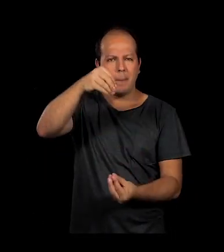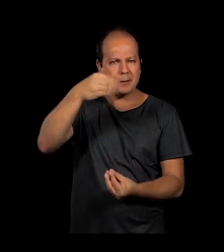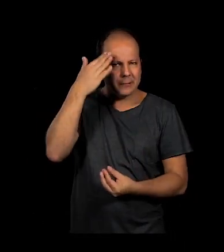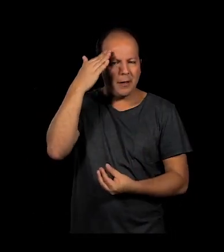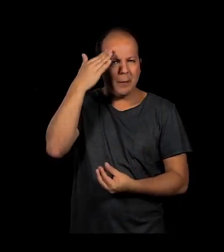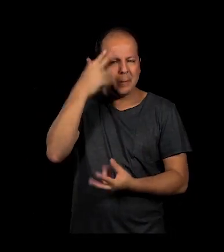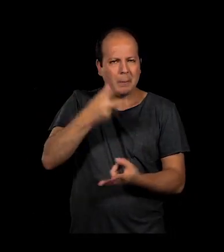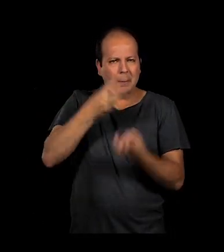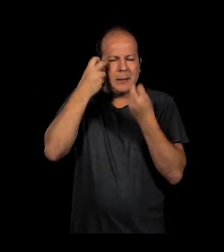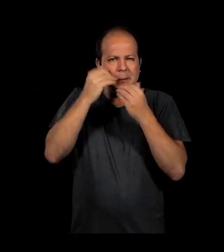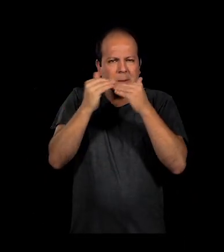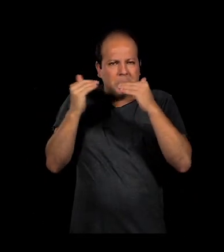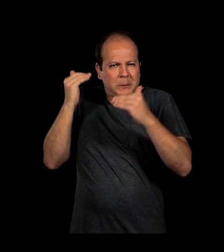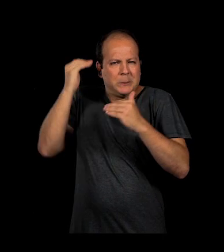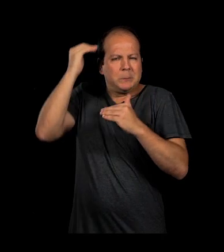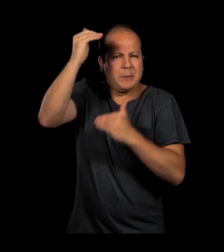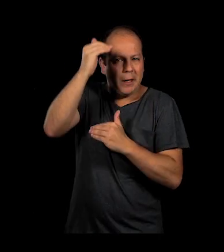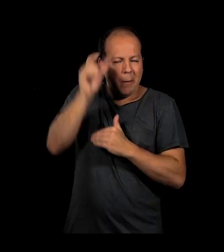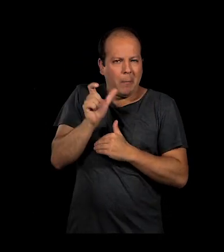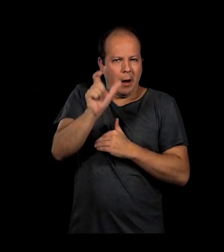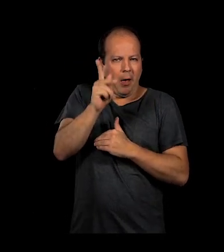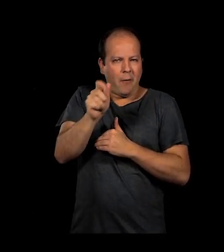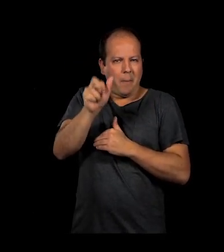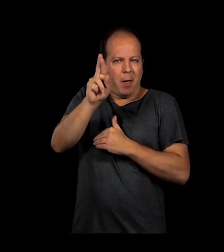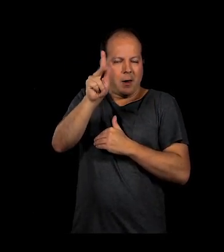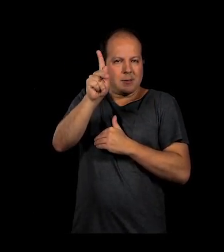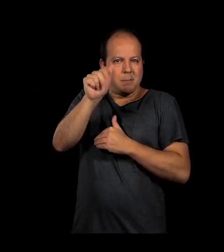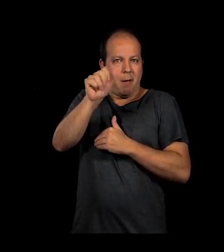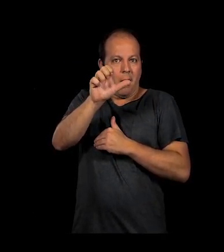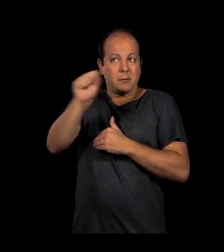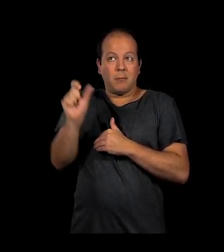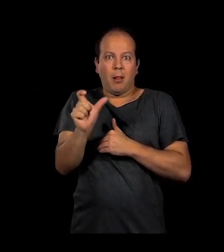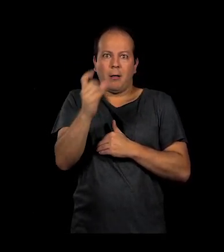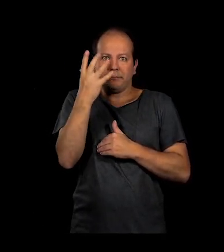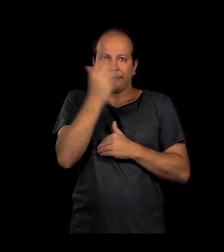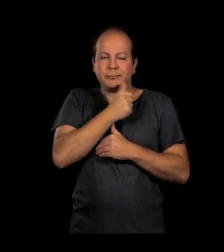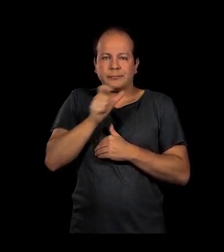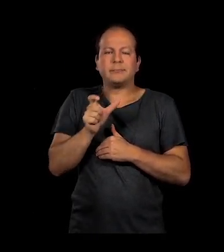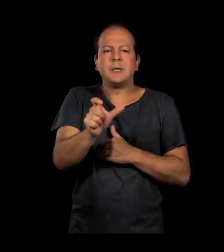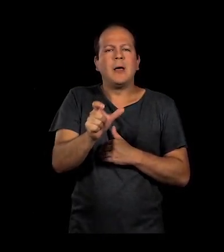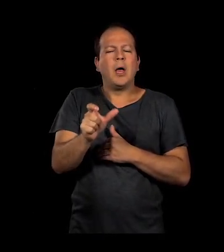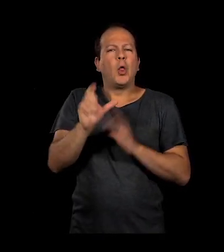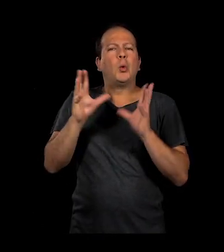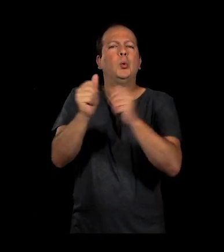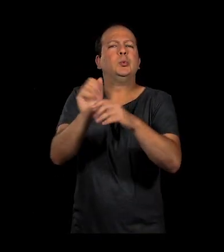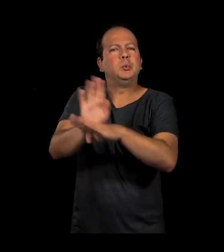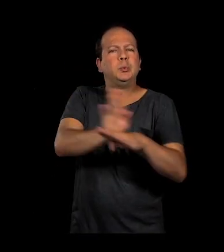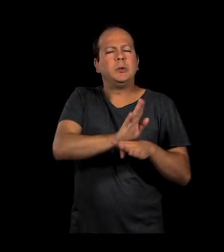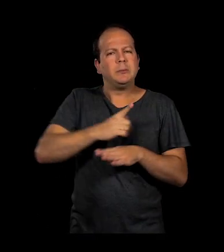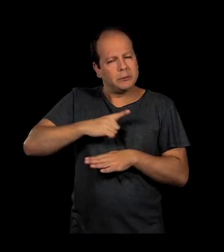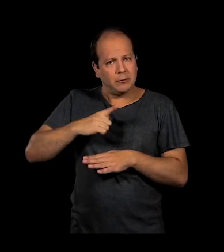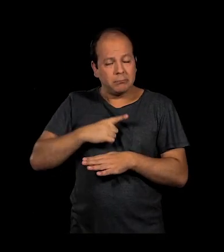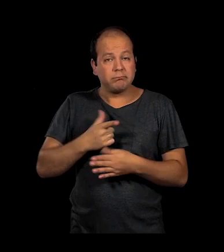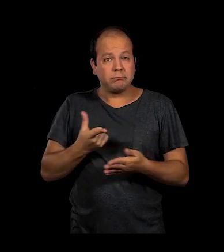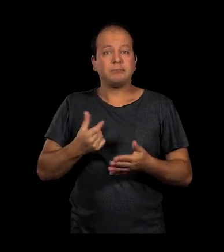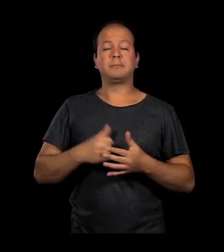perpassa a nossa palavra é todos os filmes a era uma coisa é